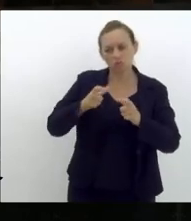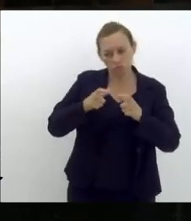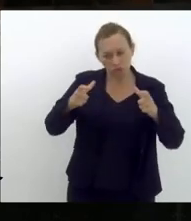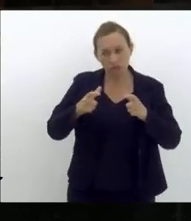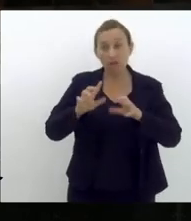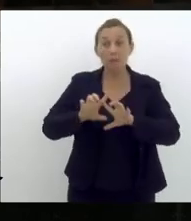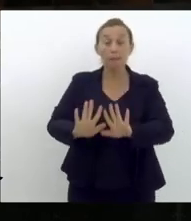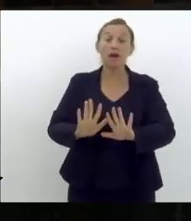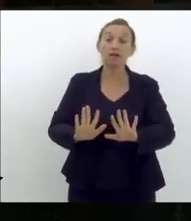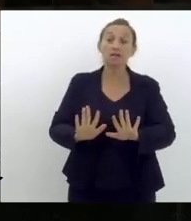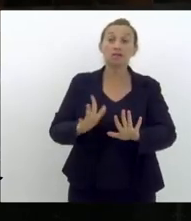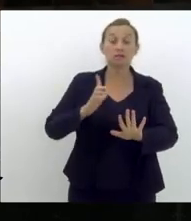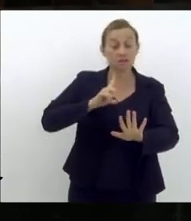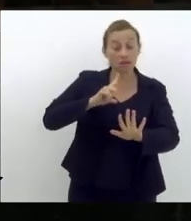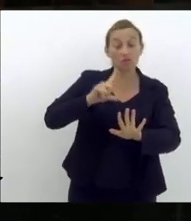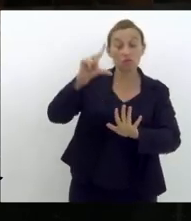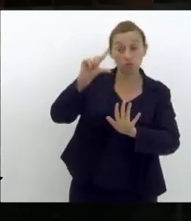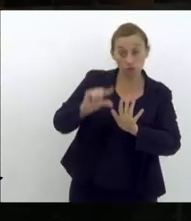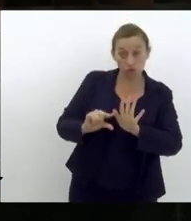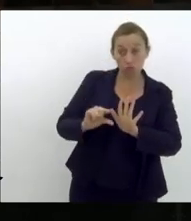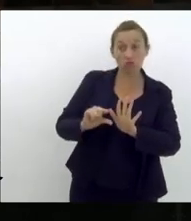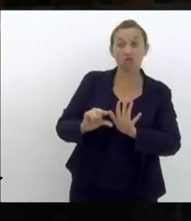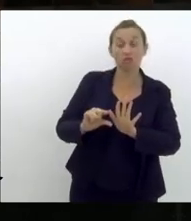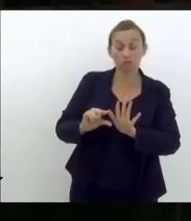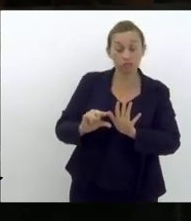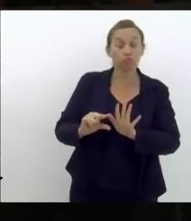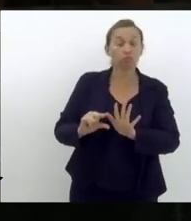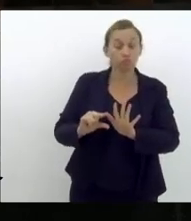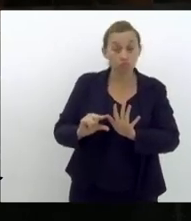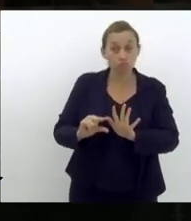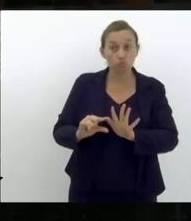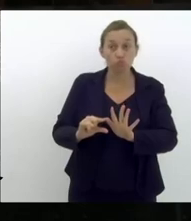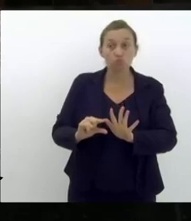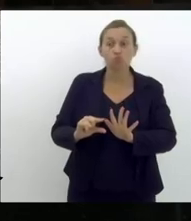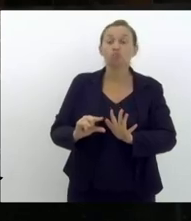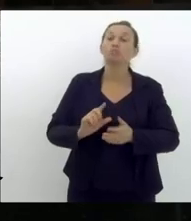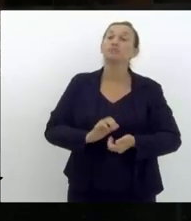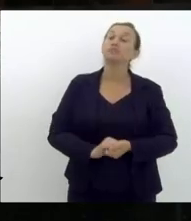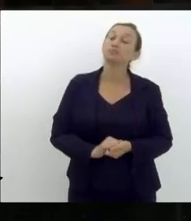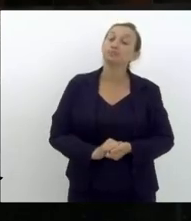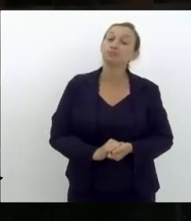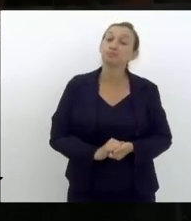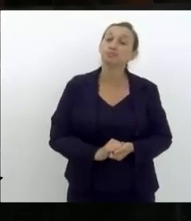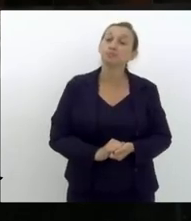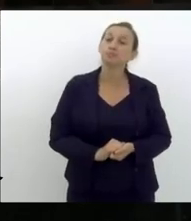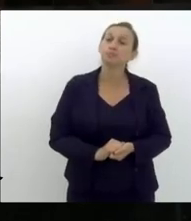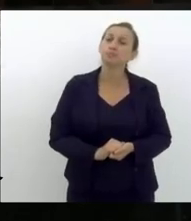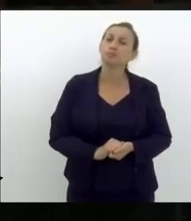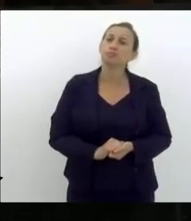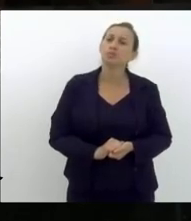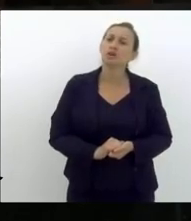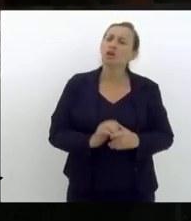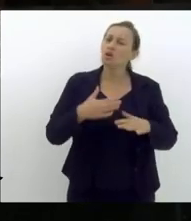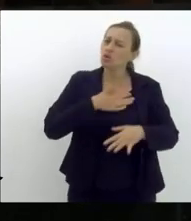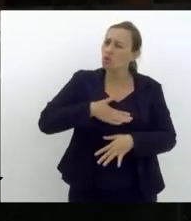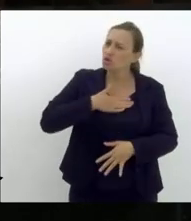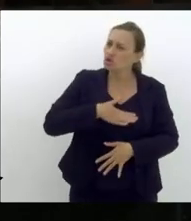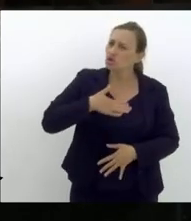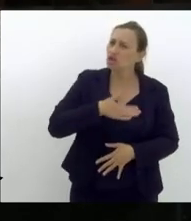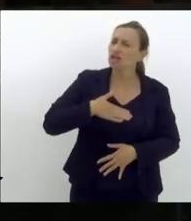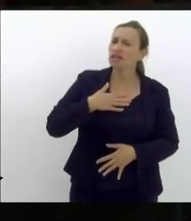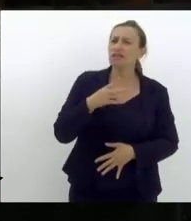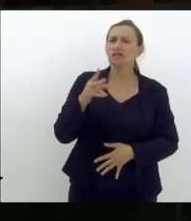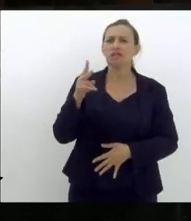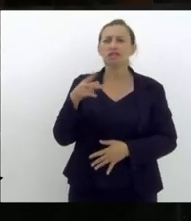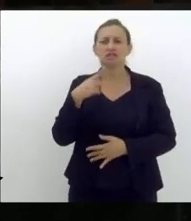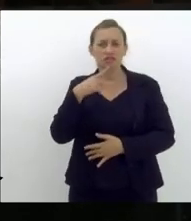mas houve uma drástica redução nesses números mas eu gostaria de trazer a